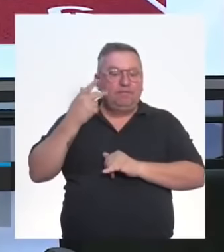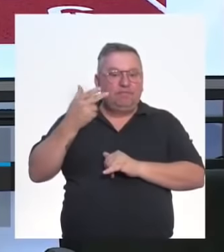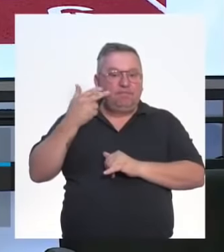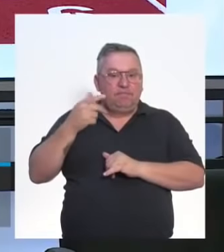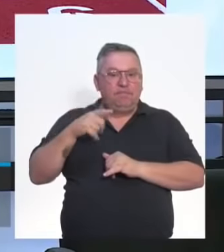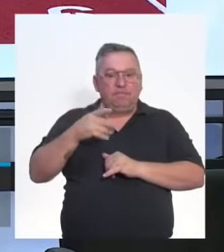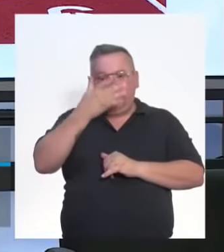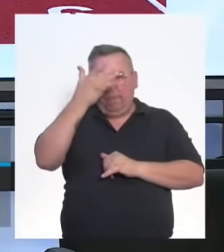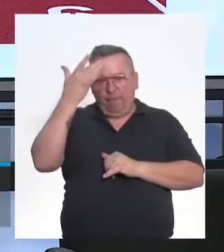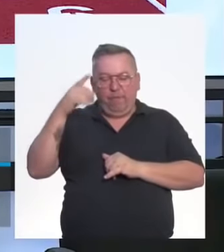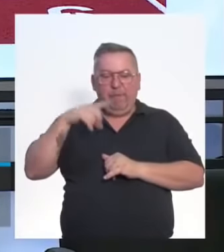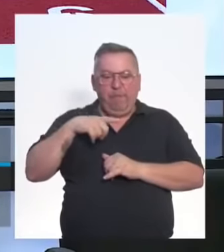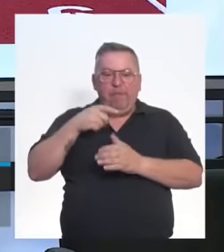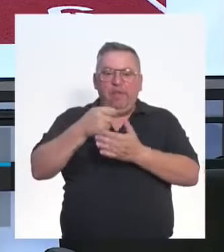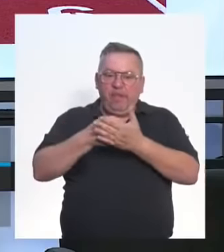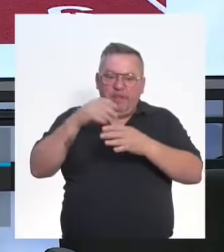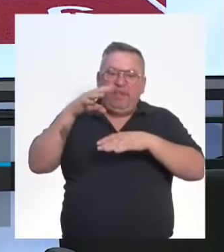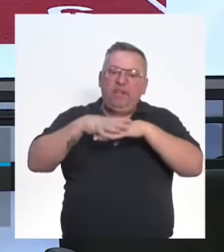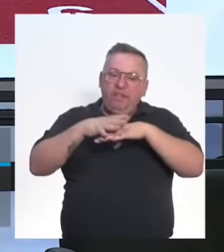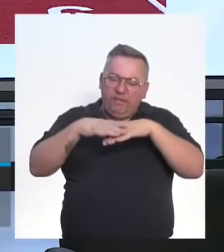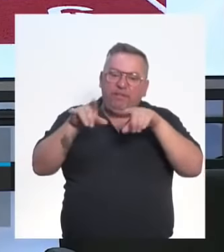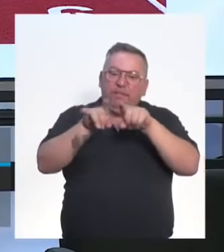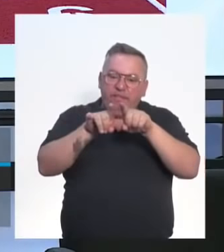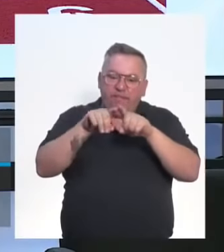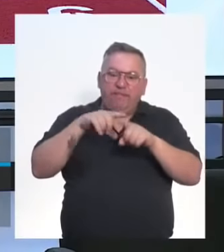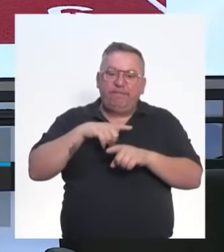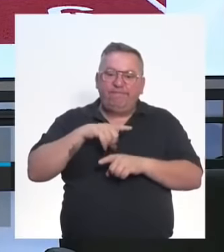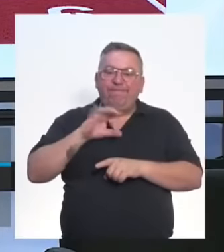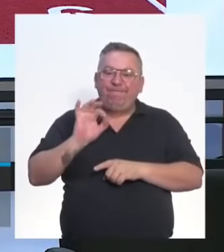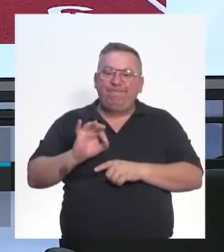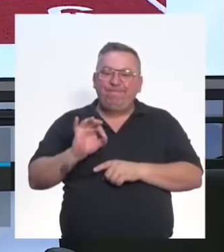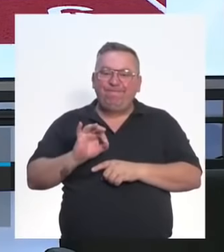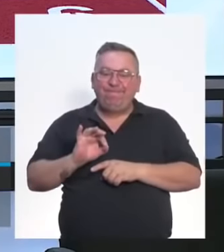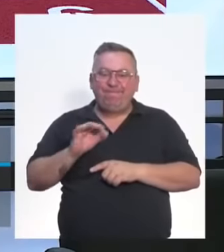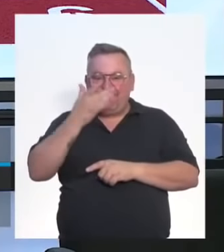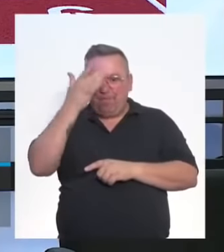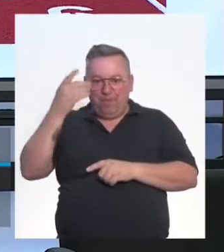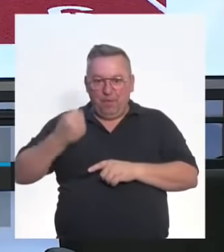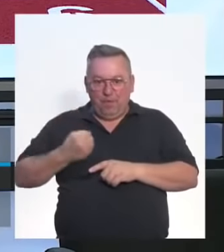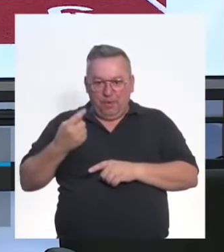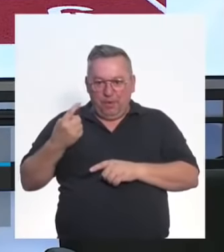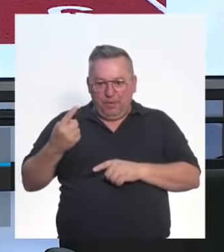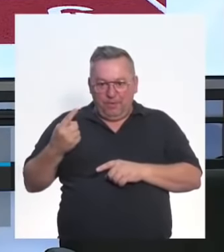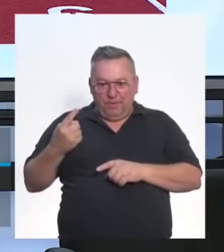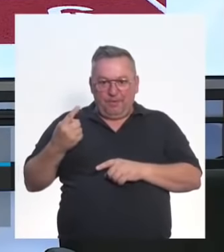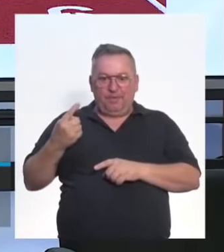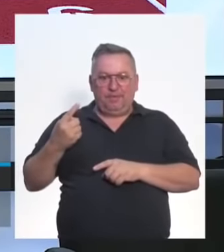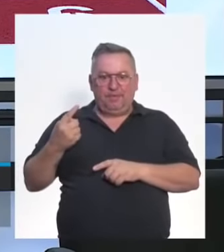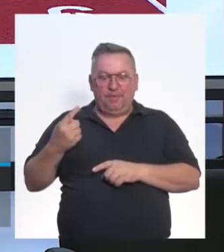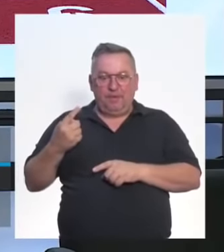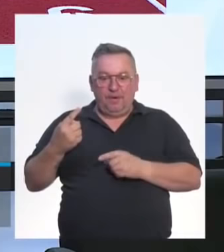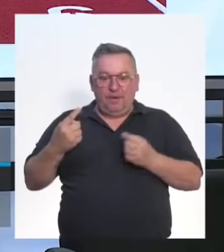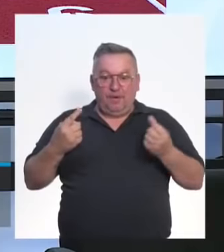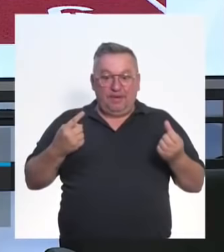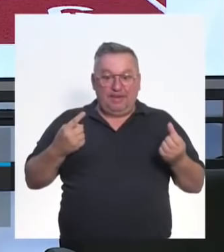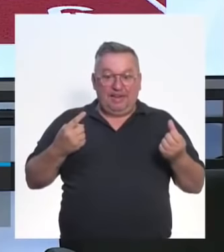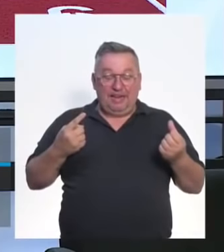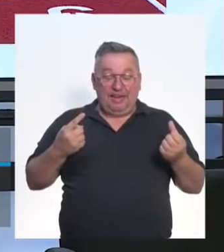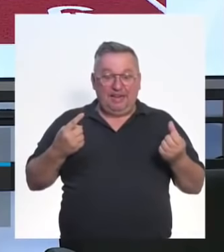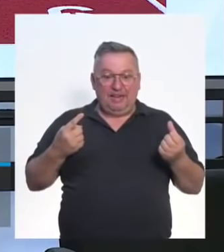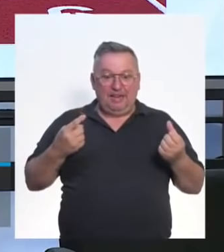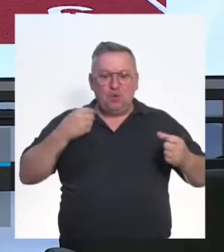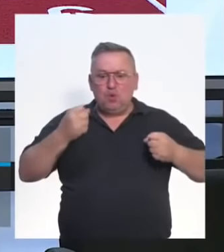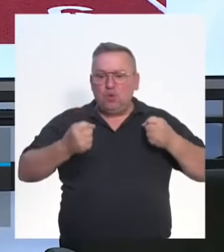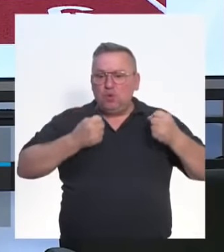Então, existe matemática ali no atletismo. Não seria justo o cara que larga na raia 1 e o que larga na raia